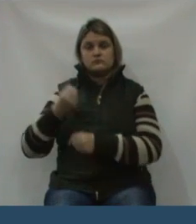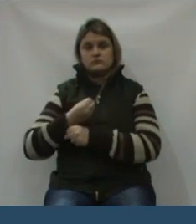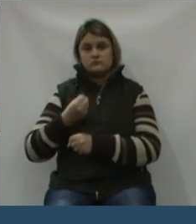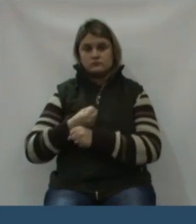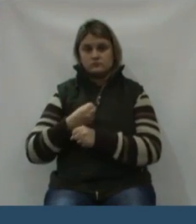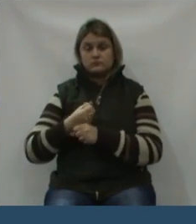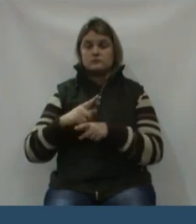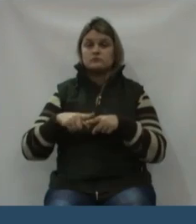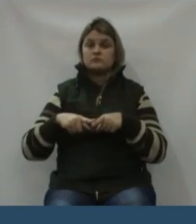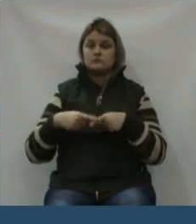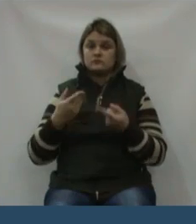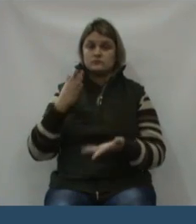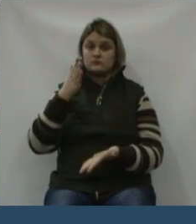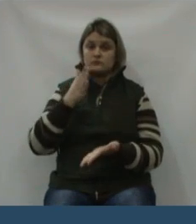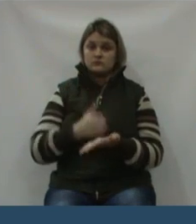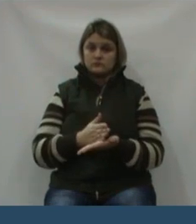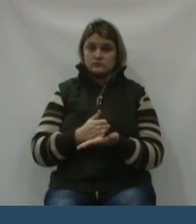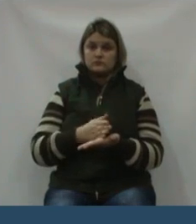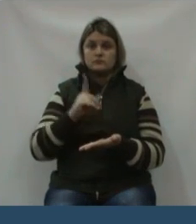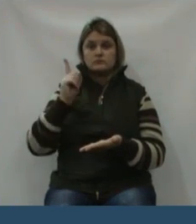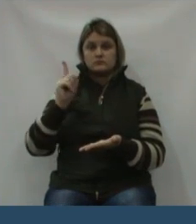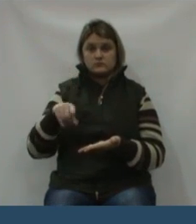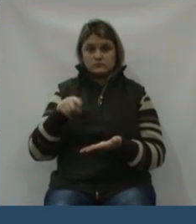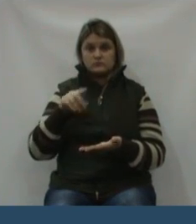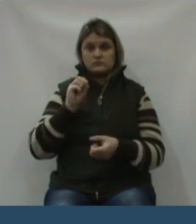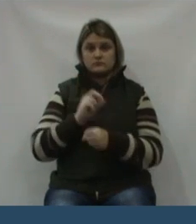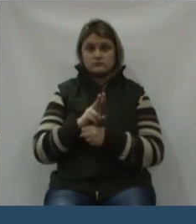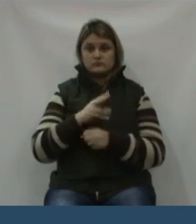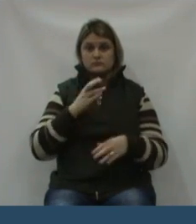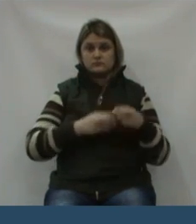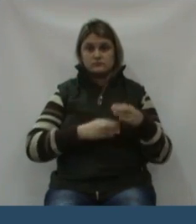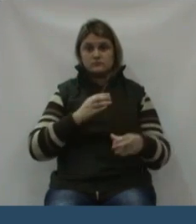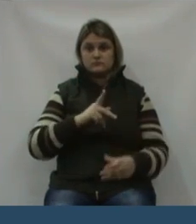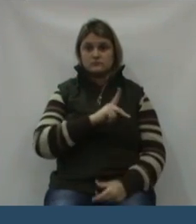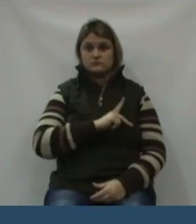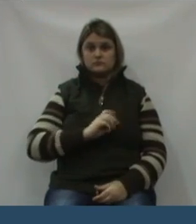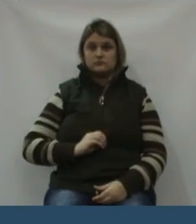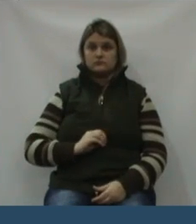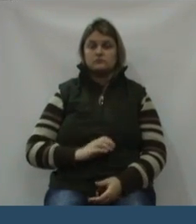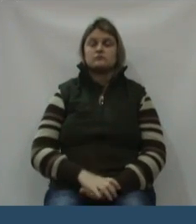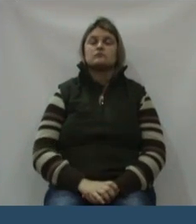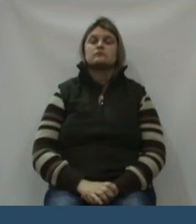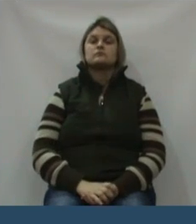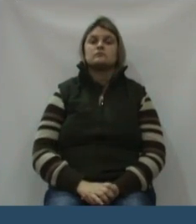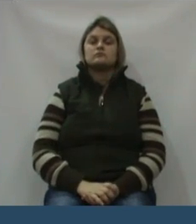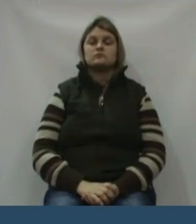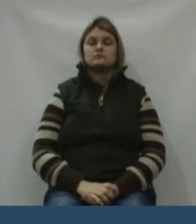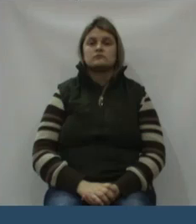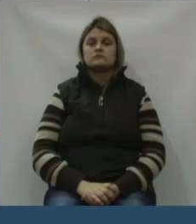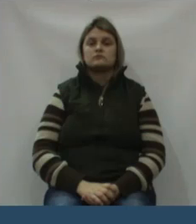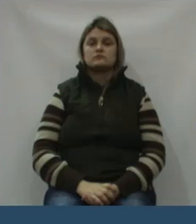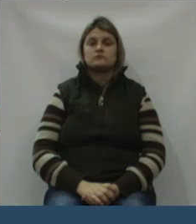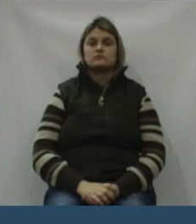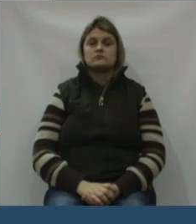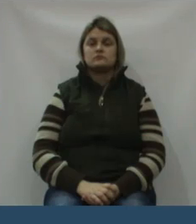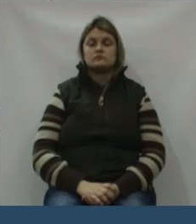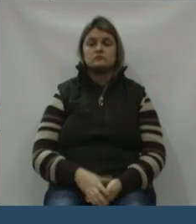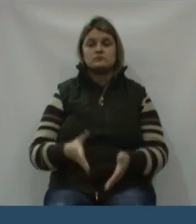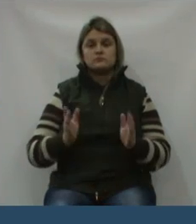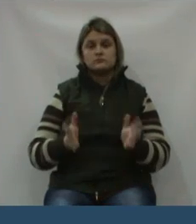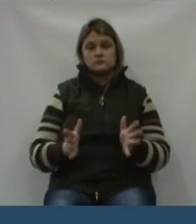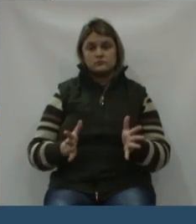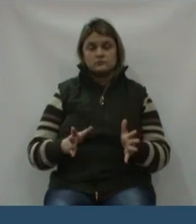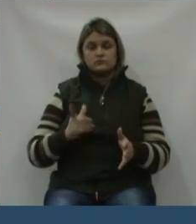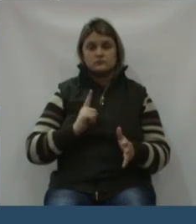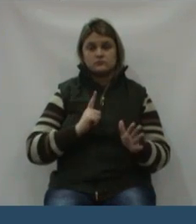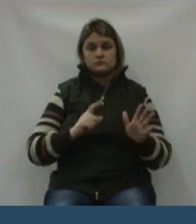que, pelo menos metade, sejam preenchidos por funcionários públicos municipais concursados. Agora vem